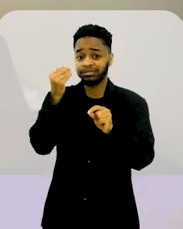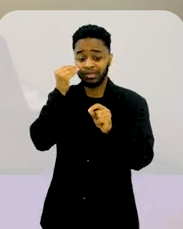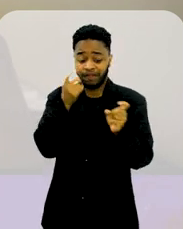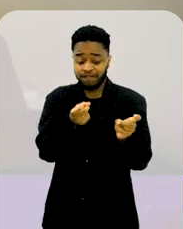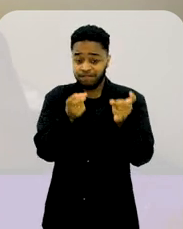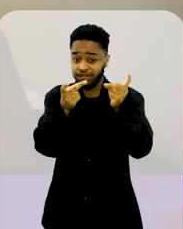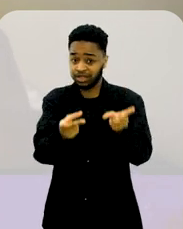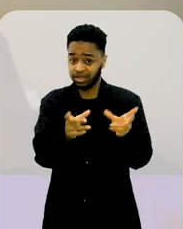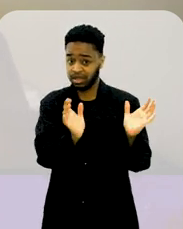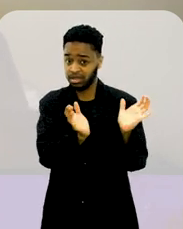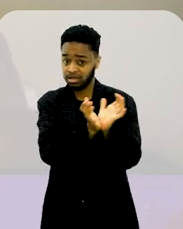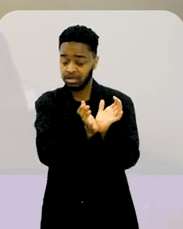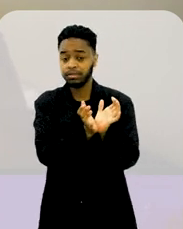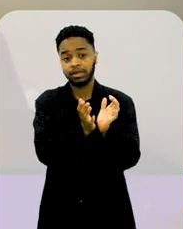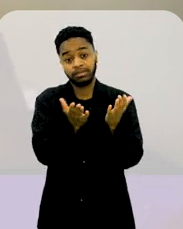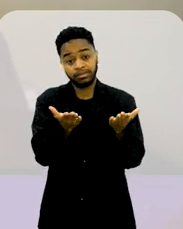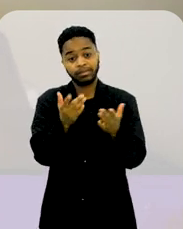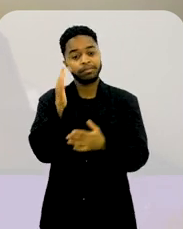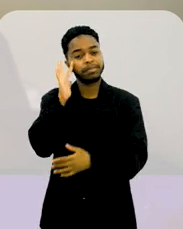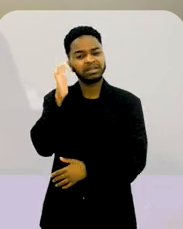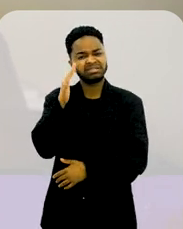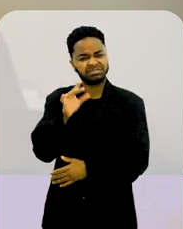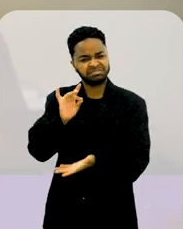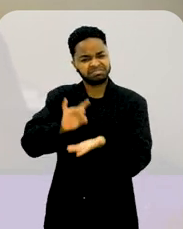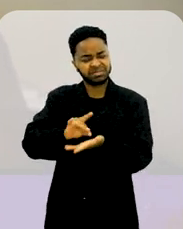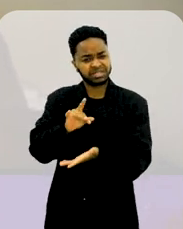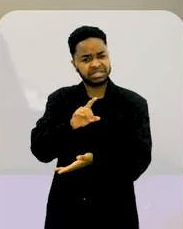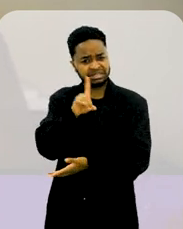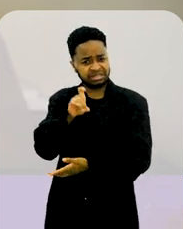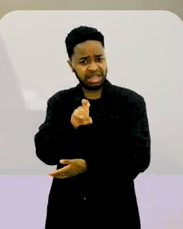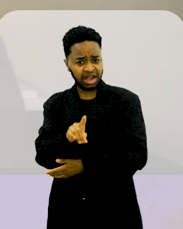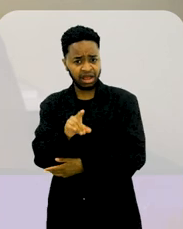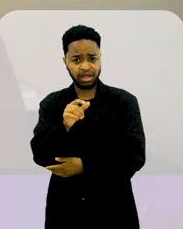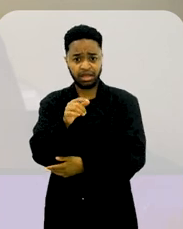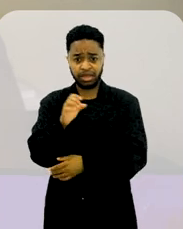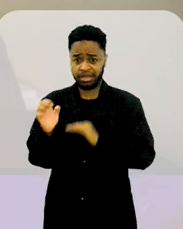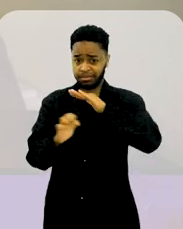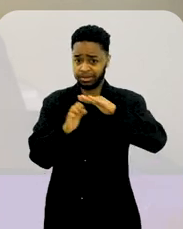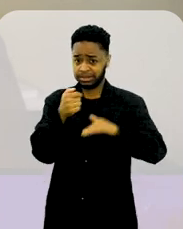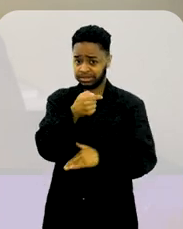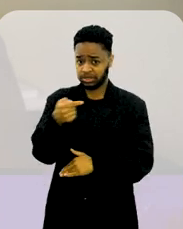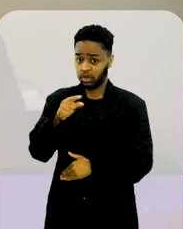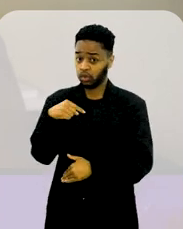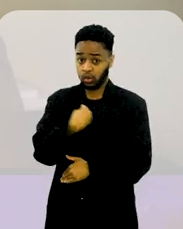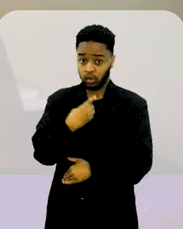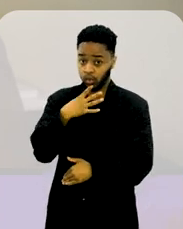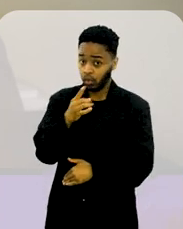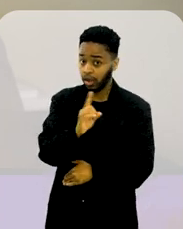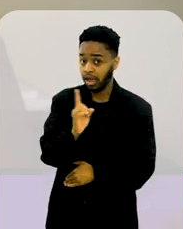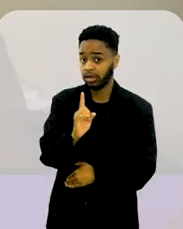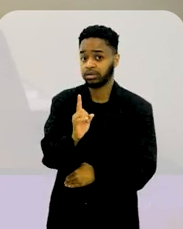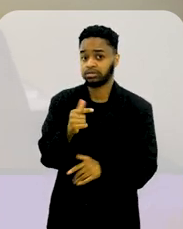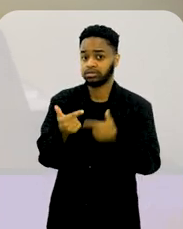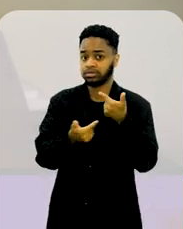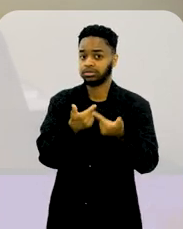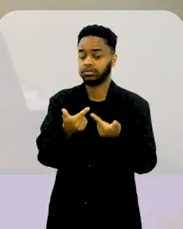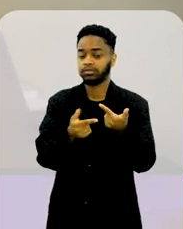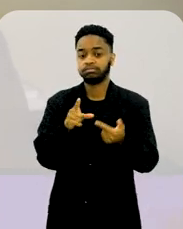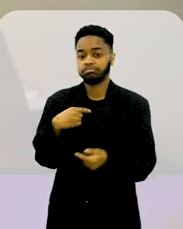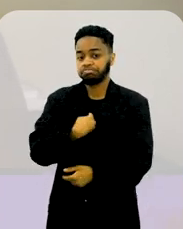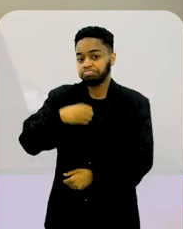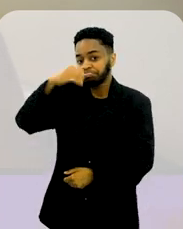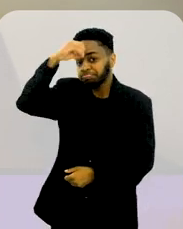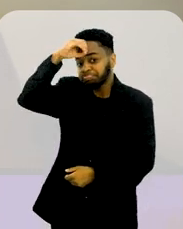venda do futebol era Será que a 777 uma empresa da qual a gente não tem tanto conhecimento que não